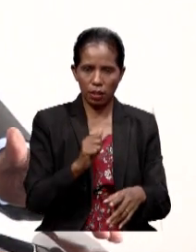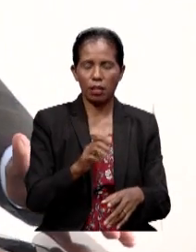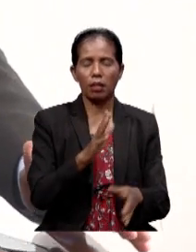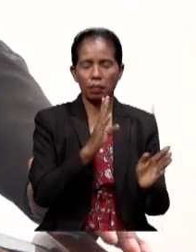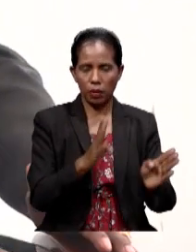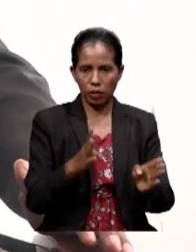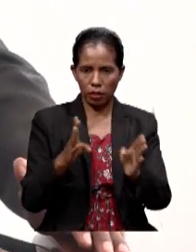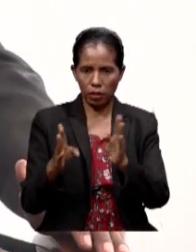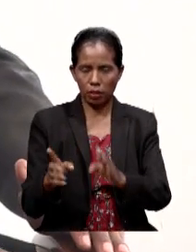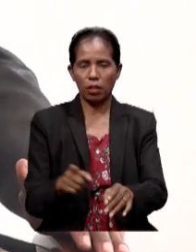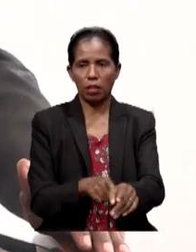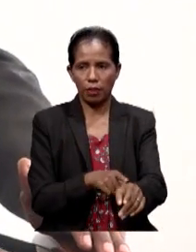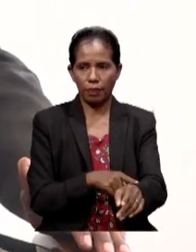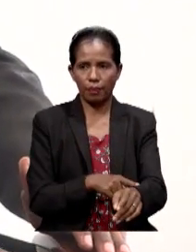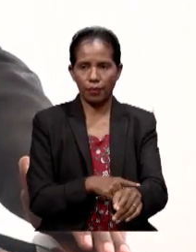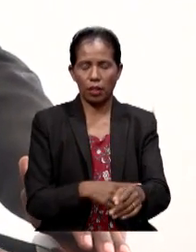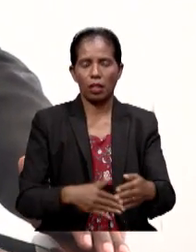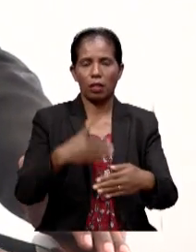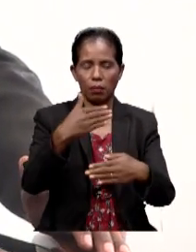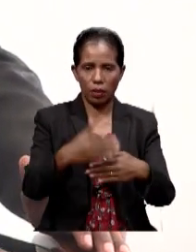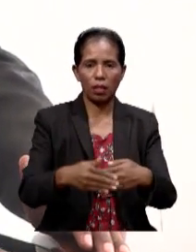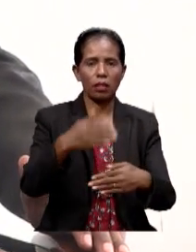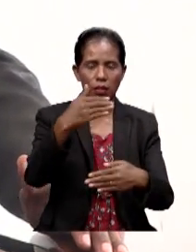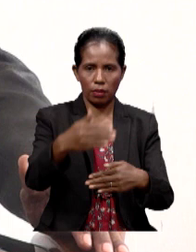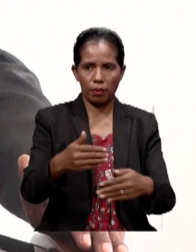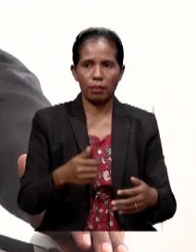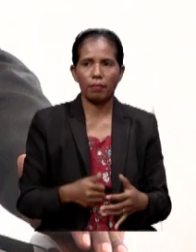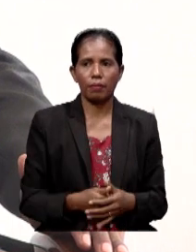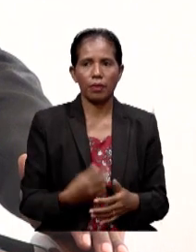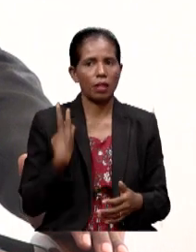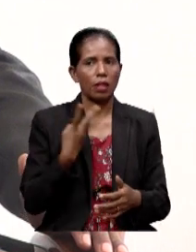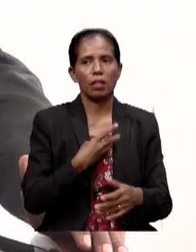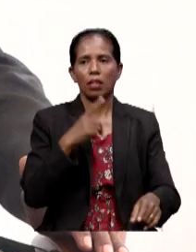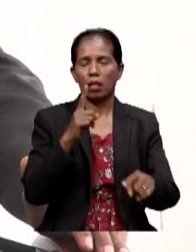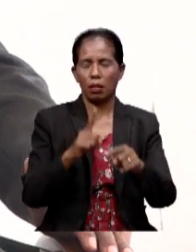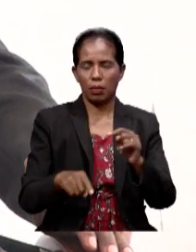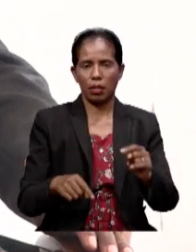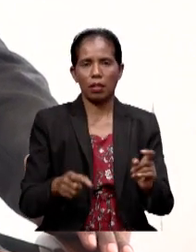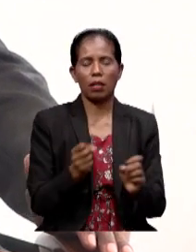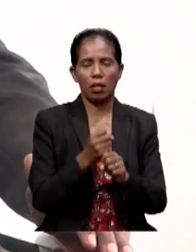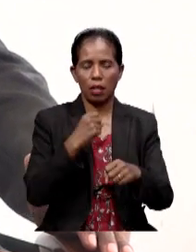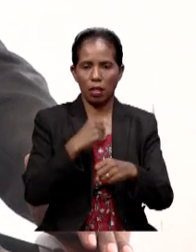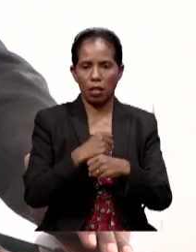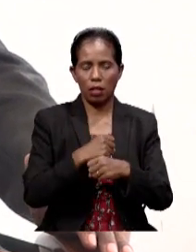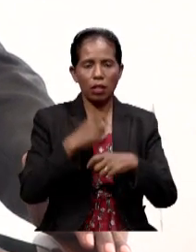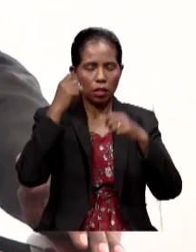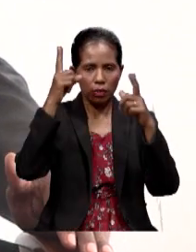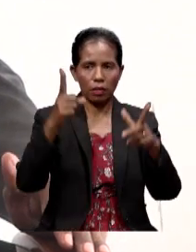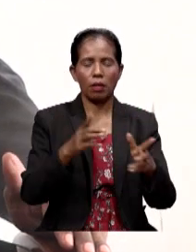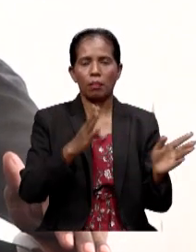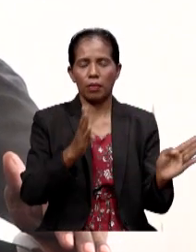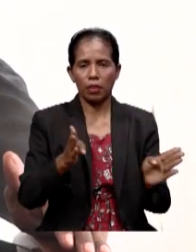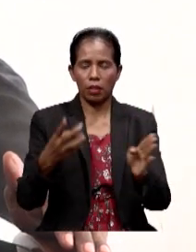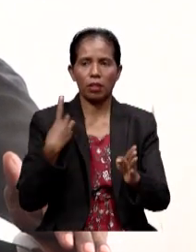lau ya etapa per etapa. Kita labele halu milagri, prosesur lau,